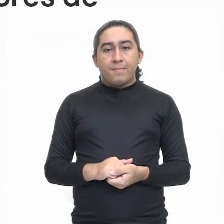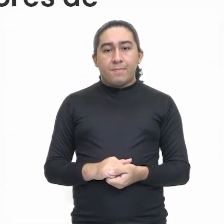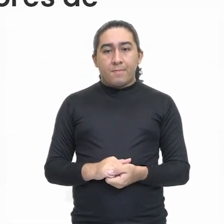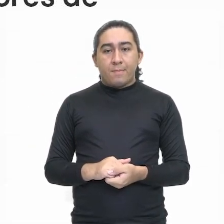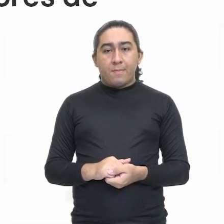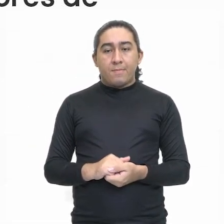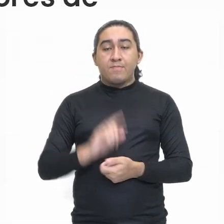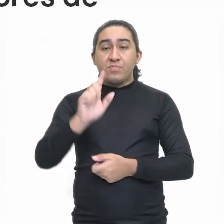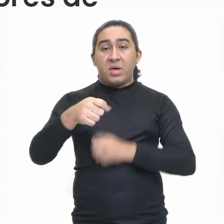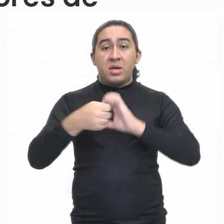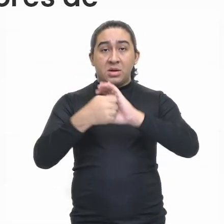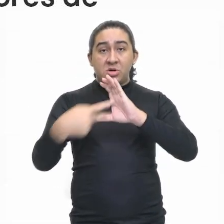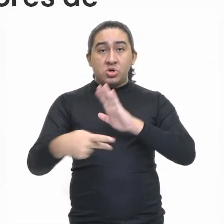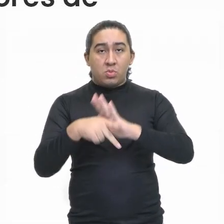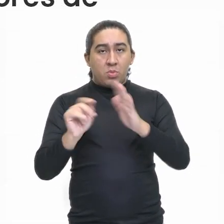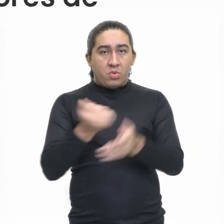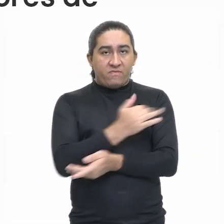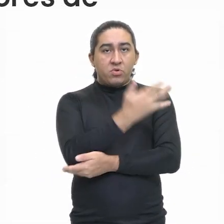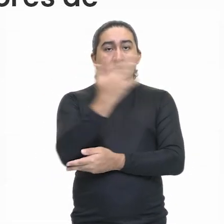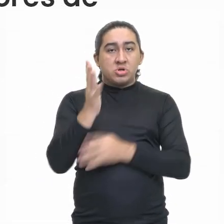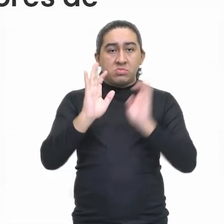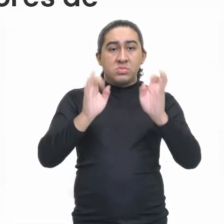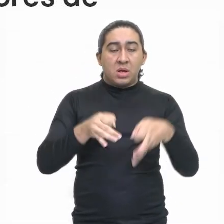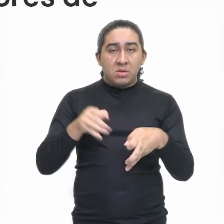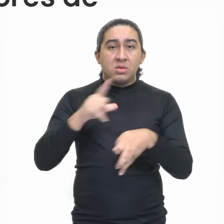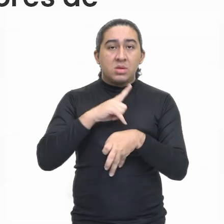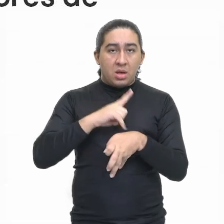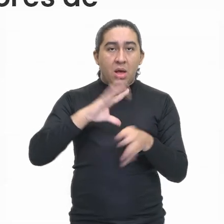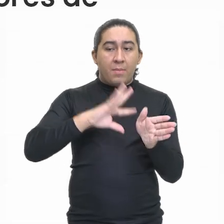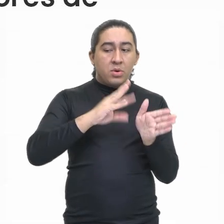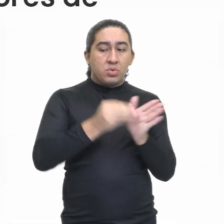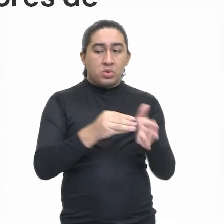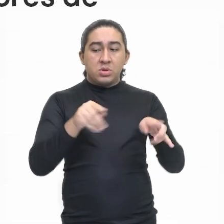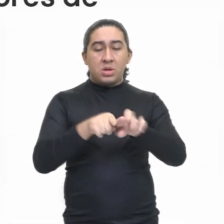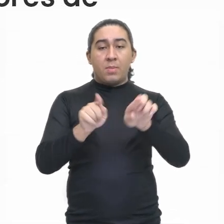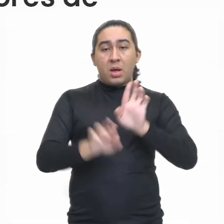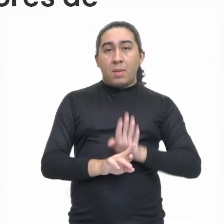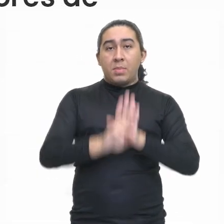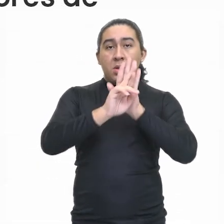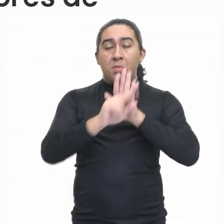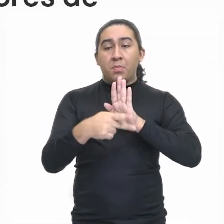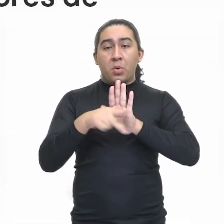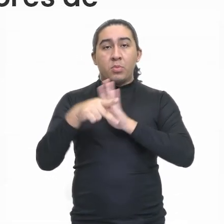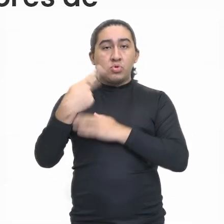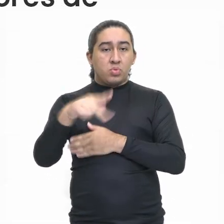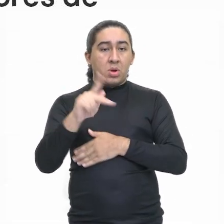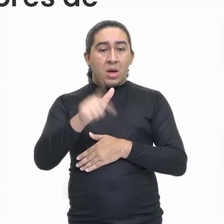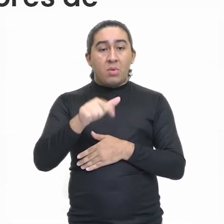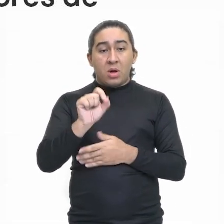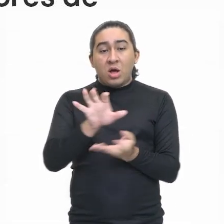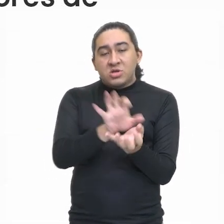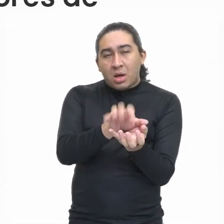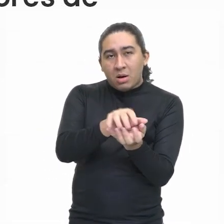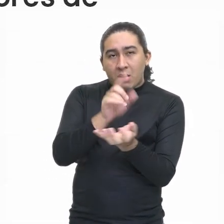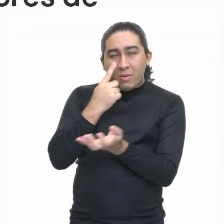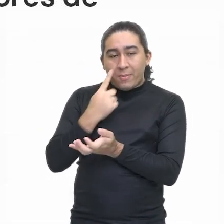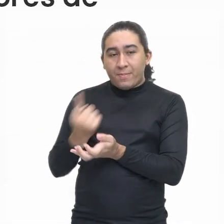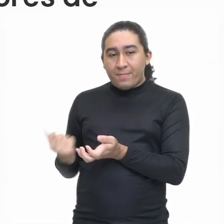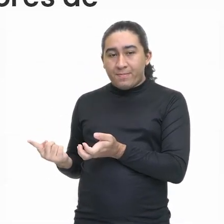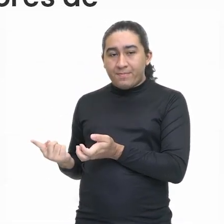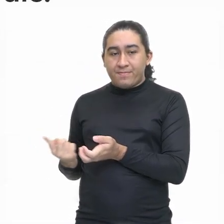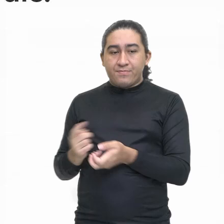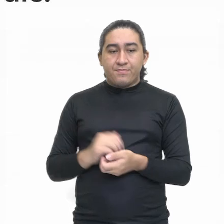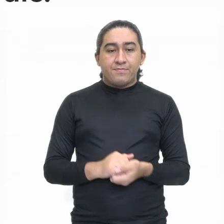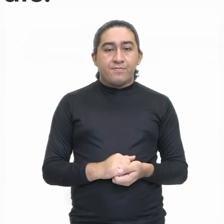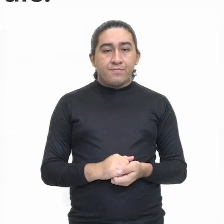aí as características da floresta, né, a Amazônia, e também a representação aí com o jacaré, né, açu.